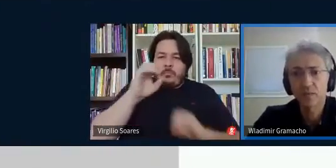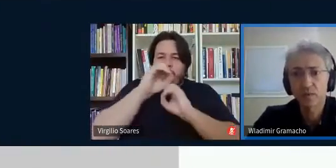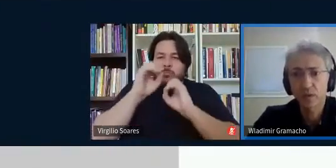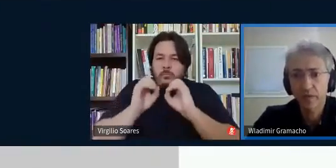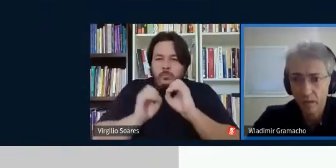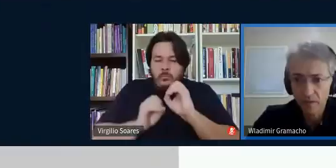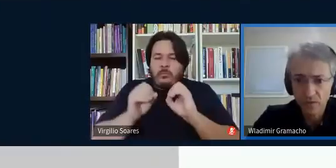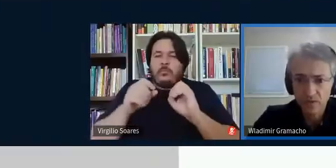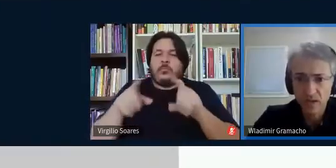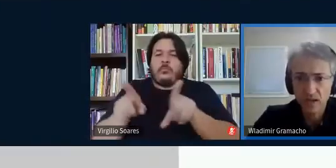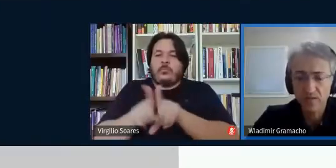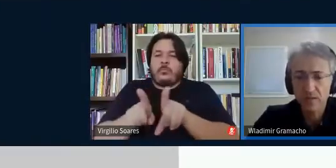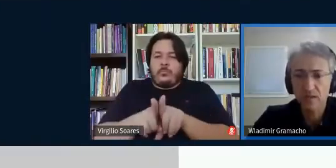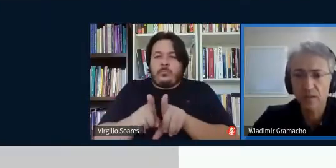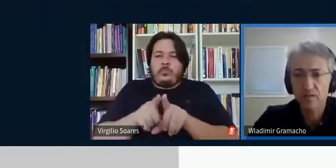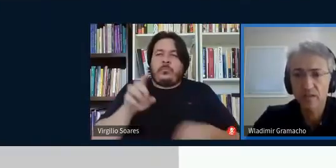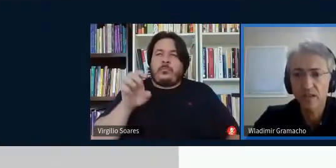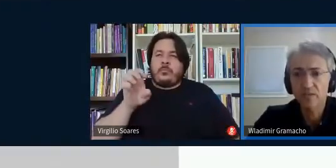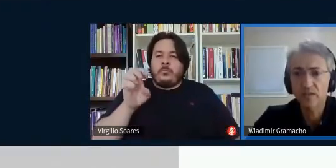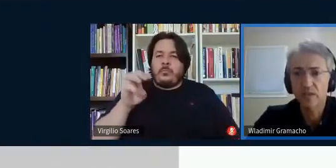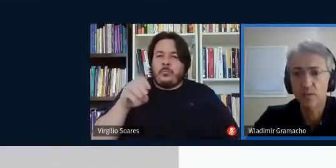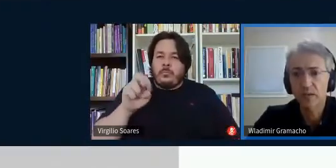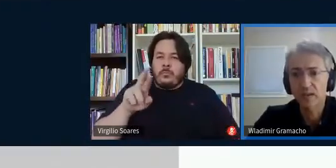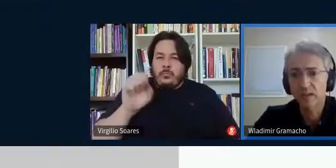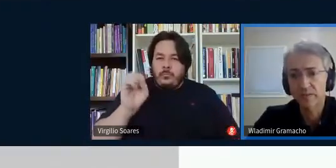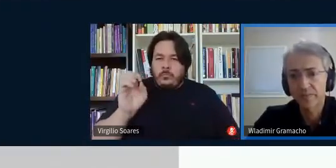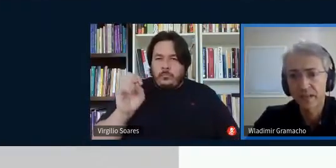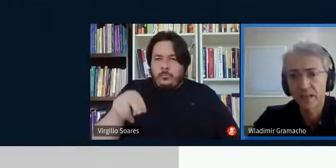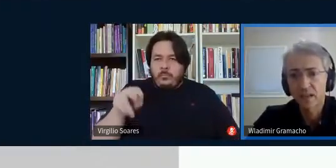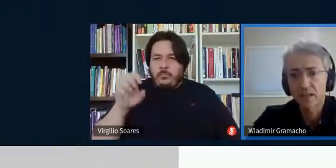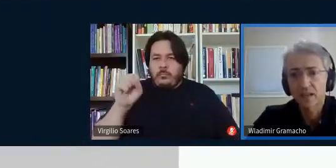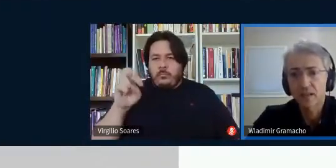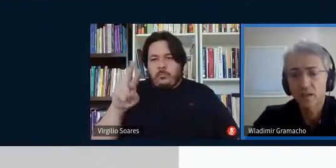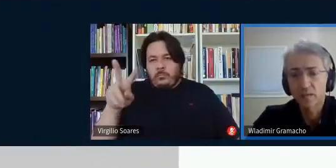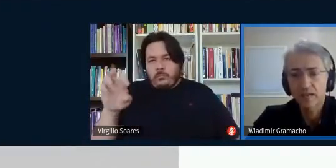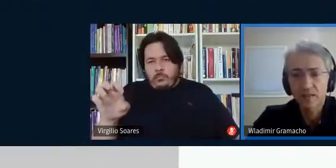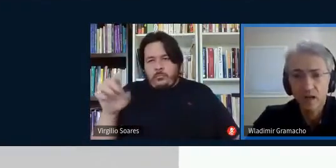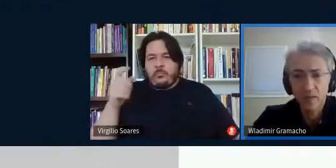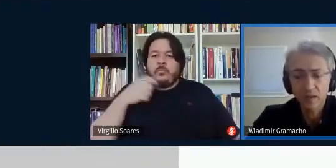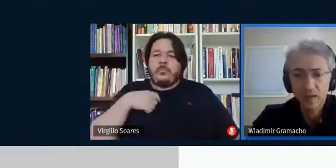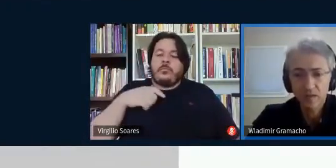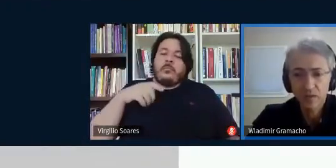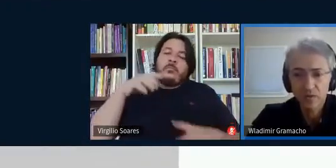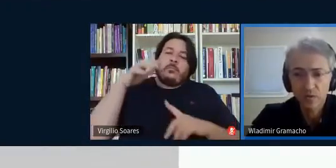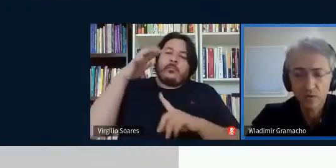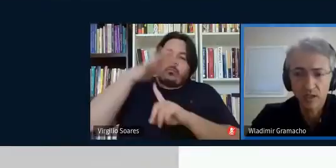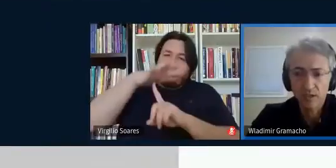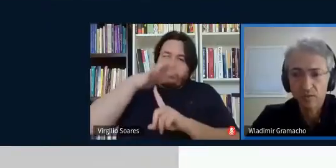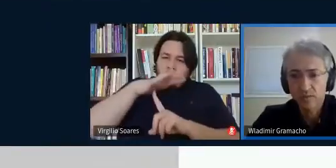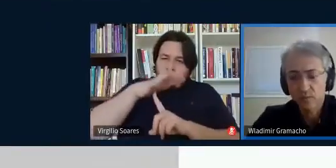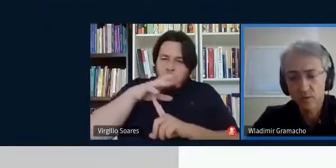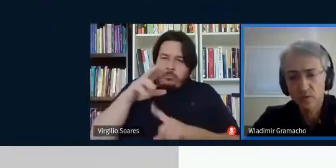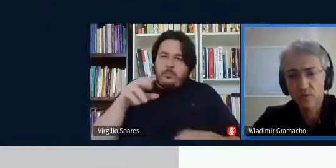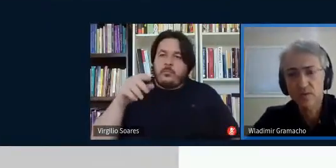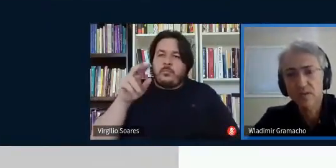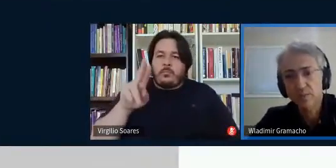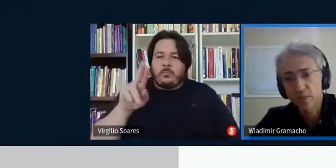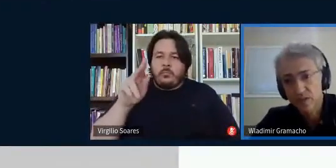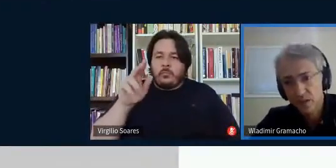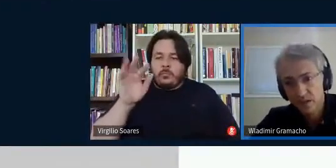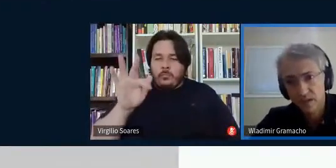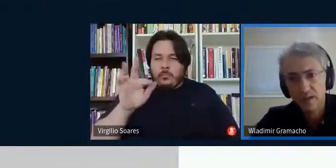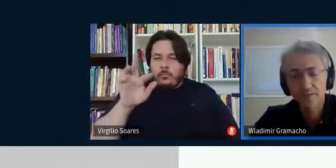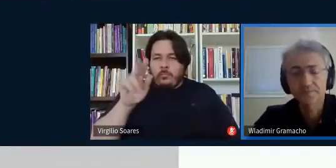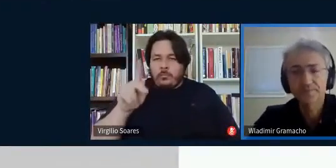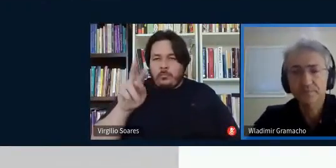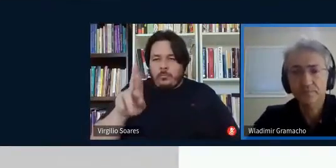o professor Emerson Servi, da Universidade Federal do Paraná, e o Max Stabile, que é estudante de doutorado no Instituto de Ciência